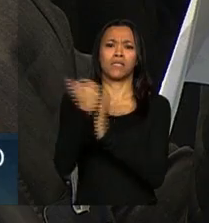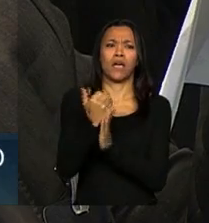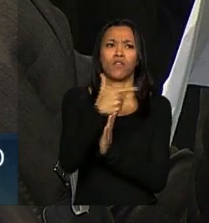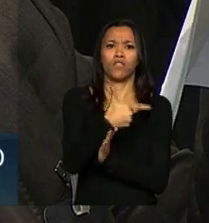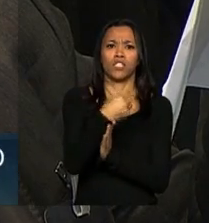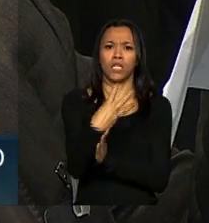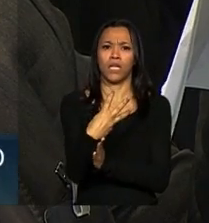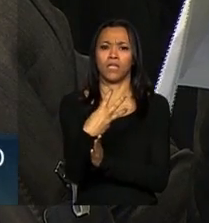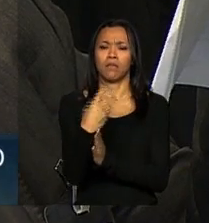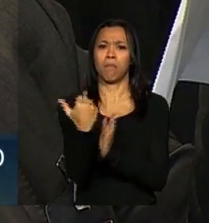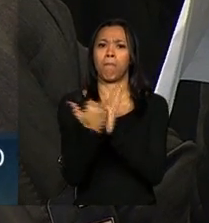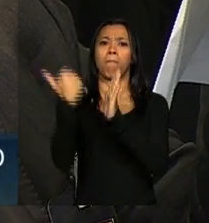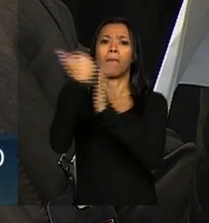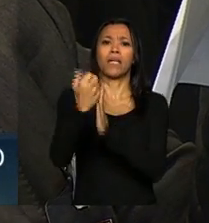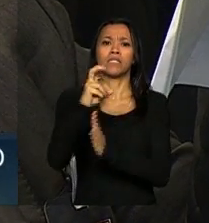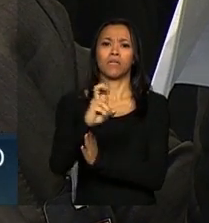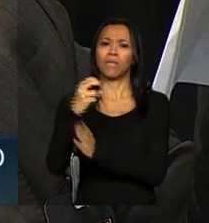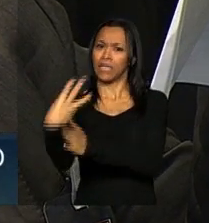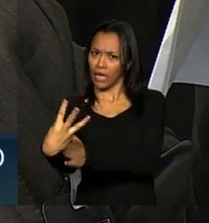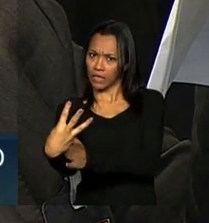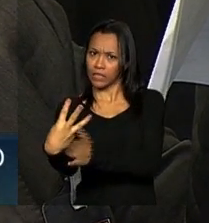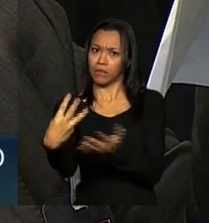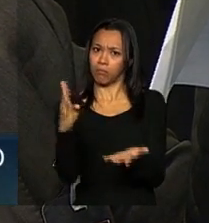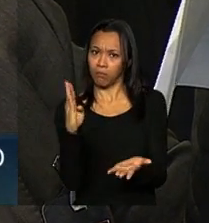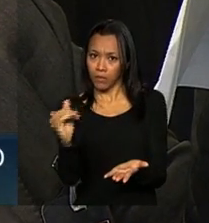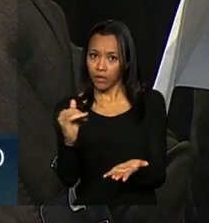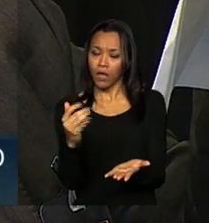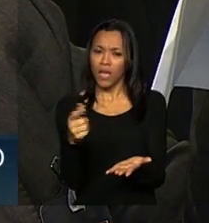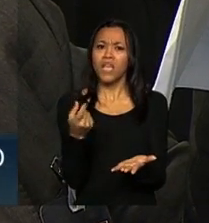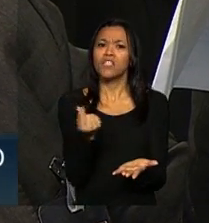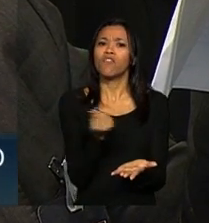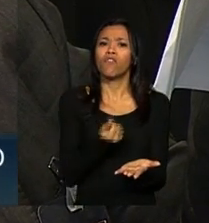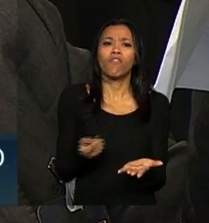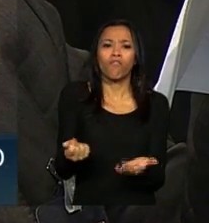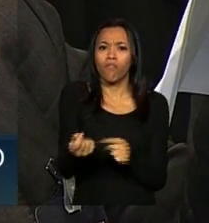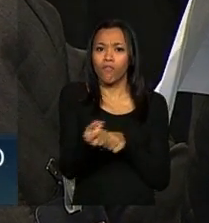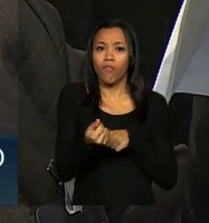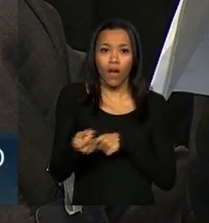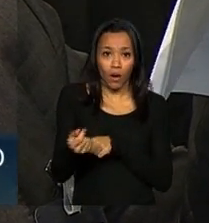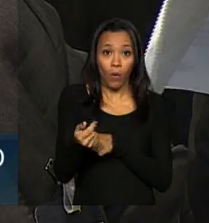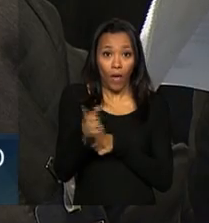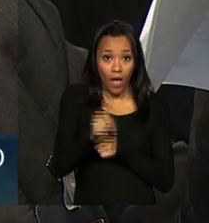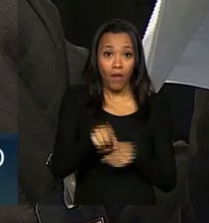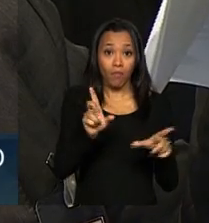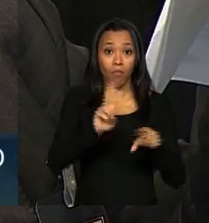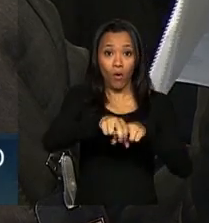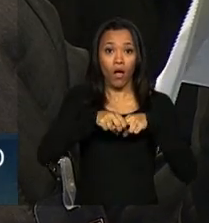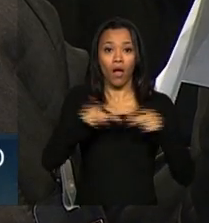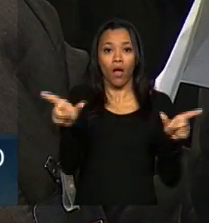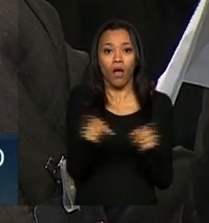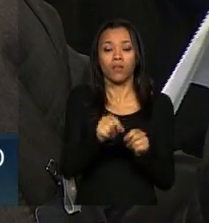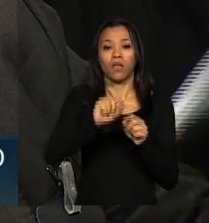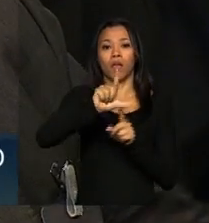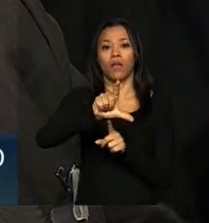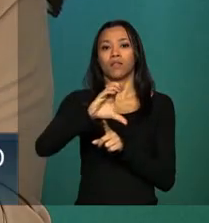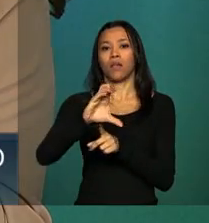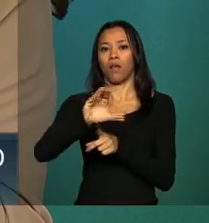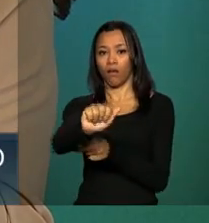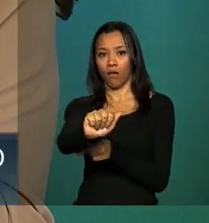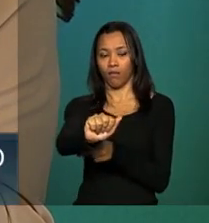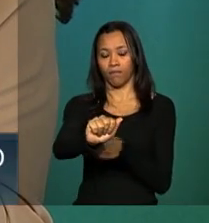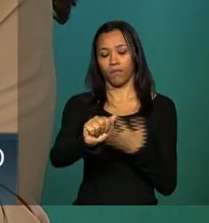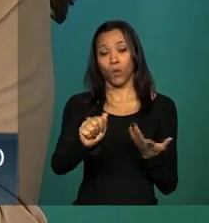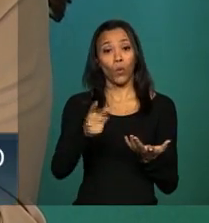para 53. E esses valores são provenientes da aplicação de recursos de LCA. O que nós estamos fazendo